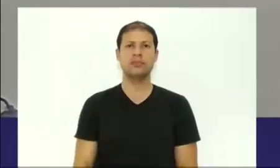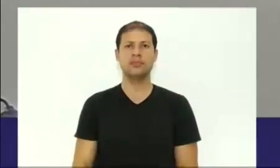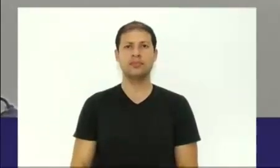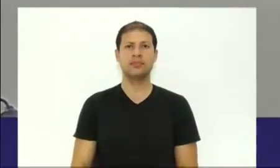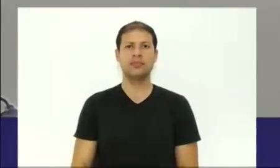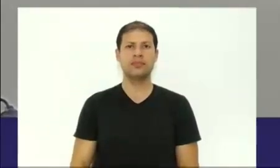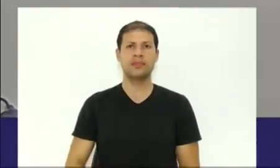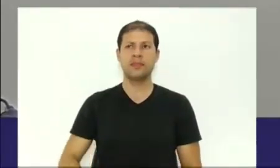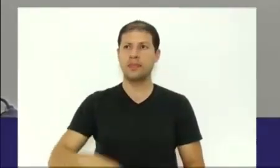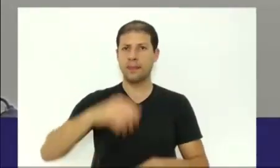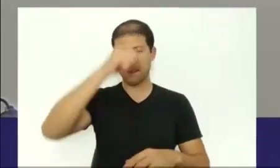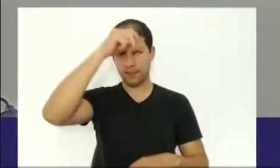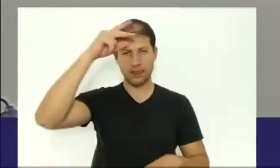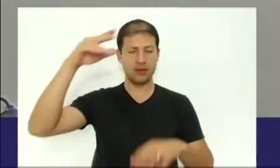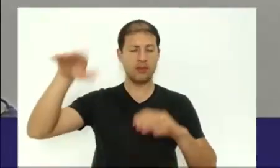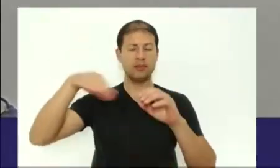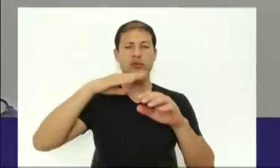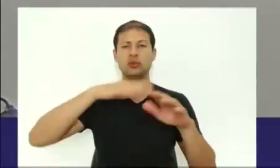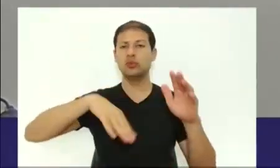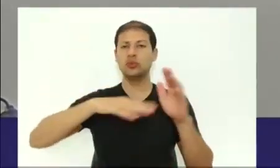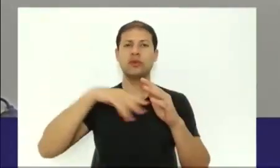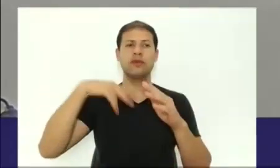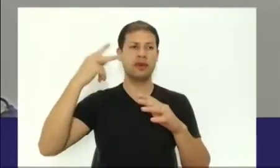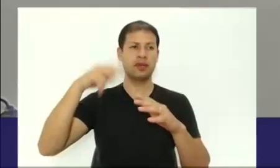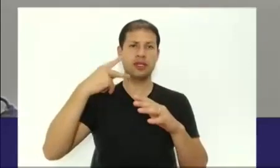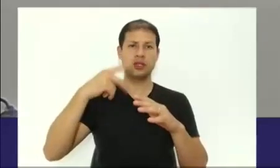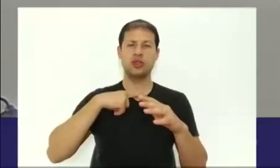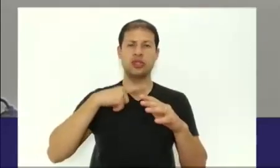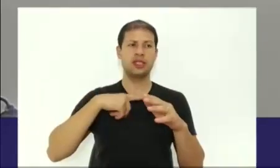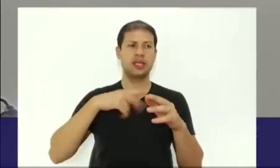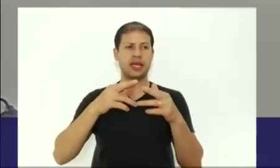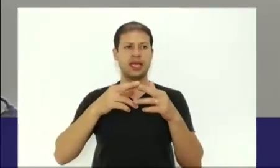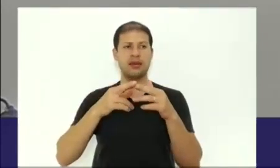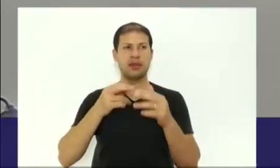para todos os vereadores, respondendo aos requerimentos números